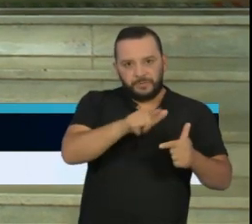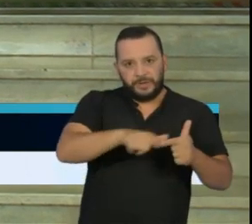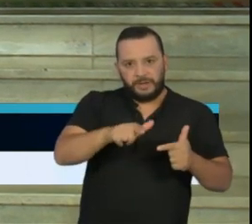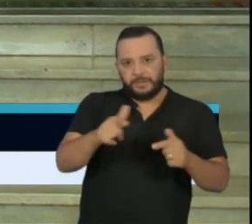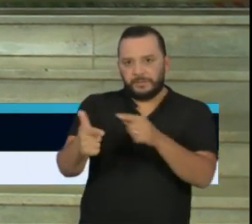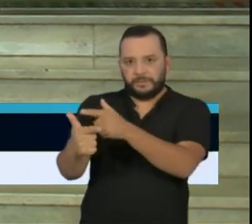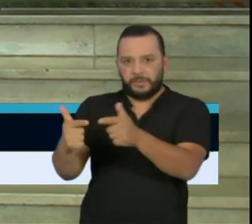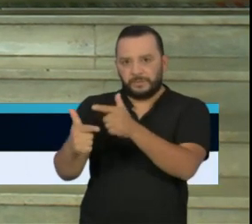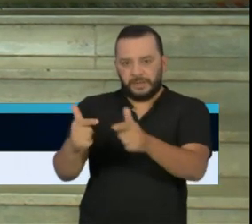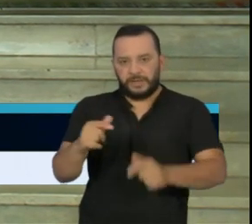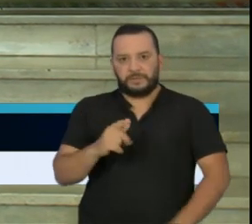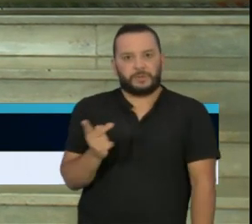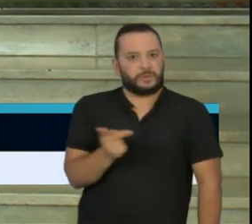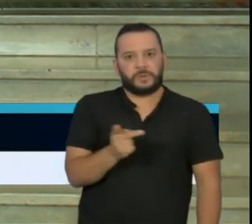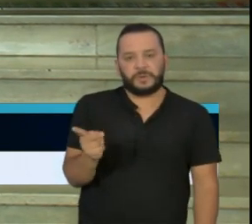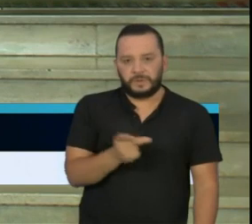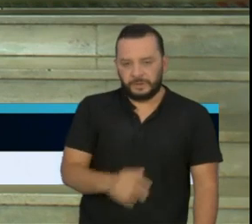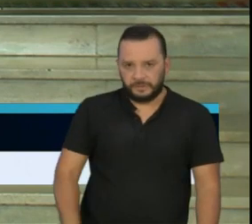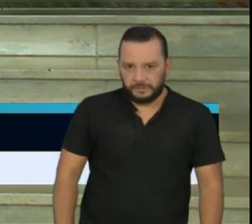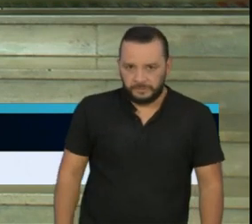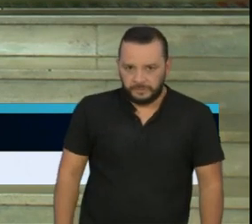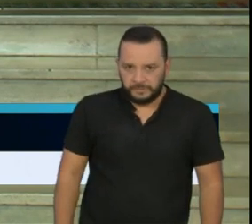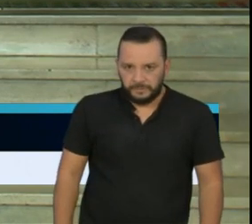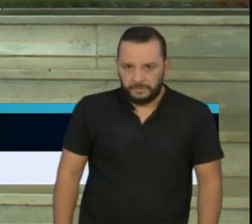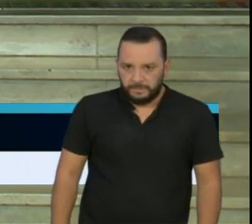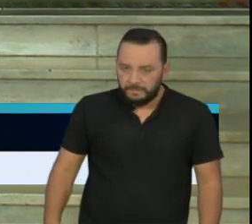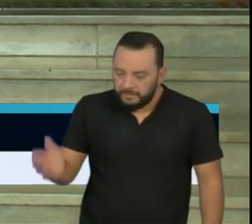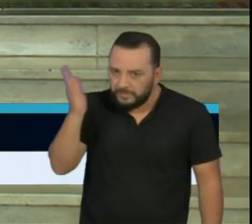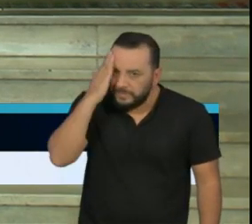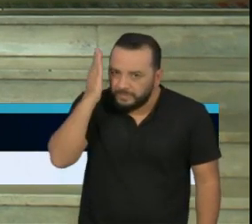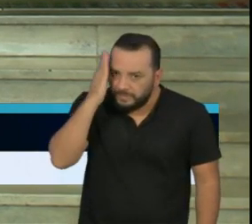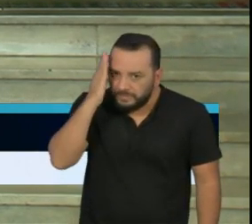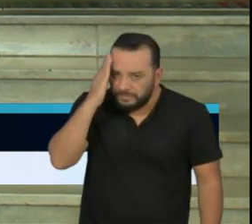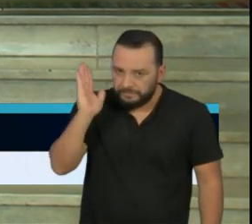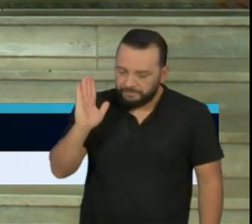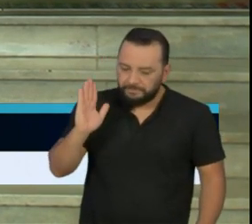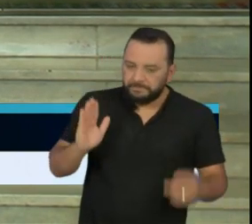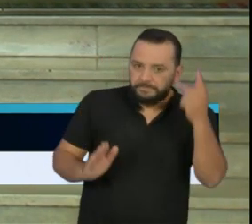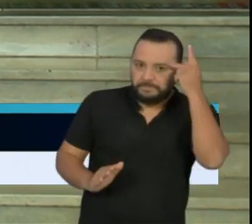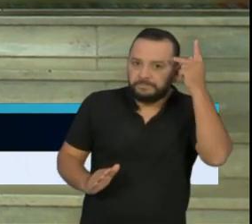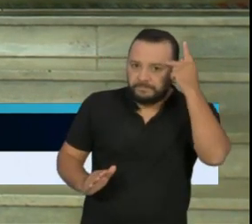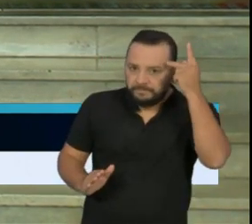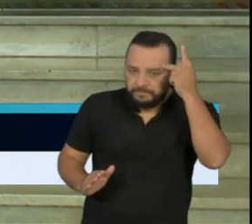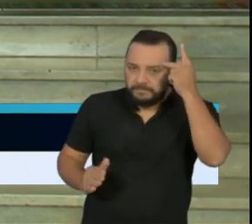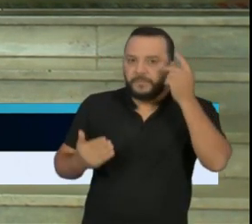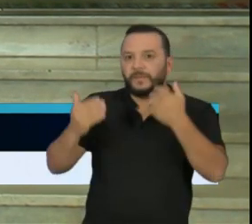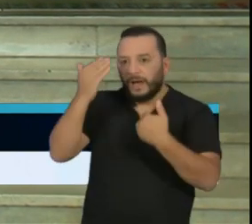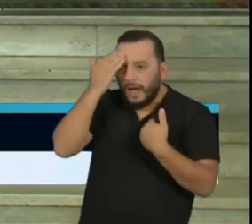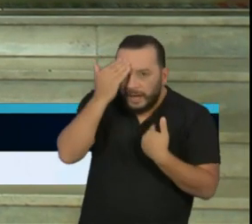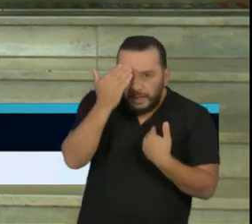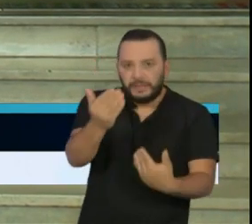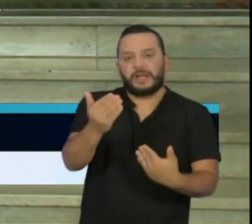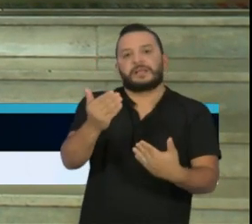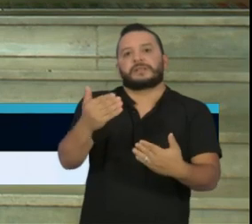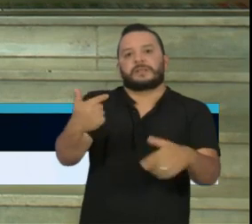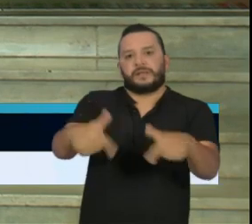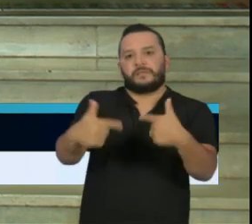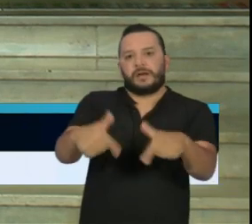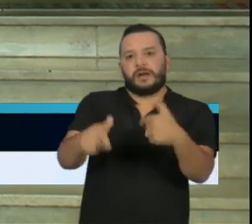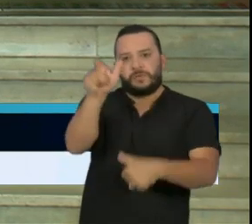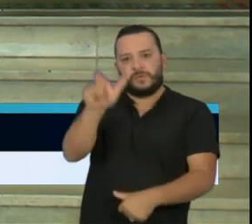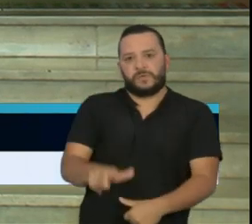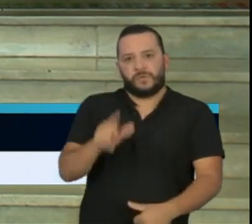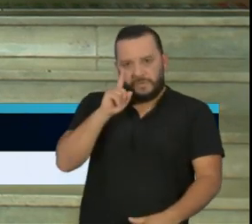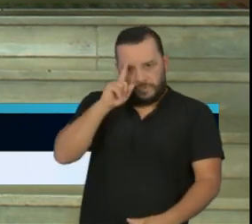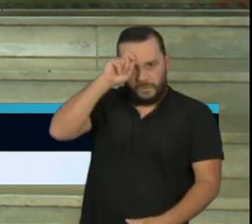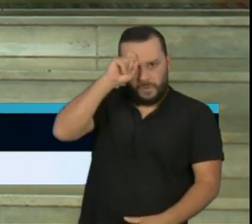São Paulo reconhece e agradece o trabalho do ministro Sérgio Moro. Ao